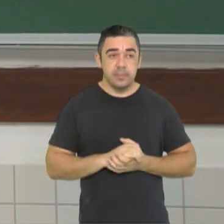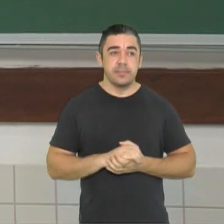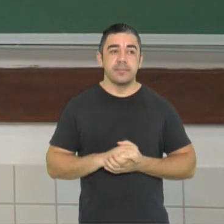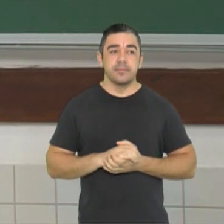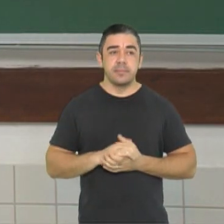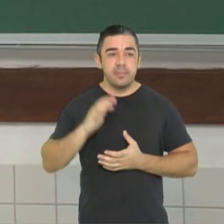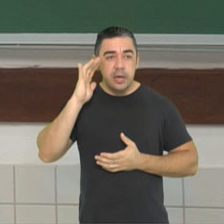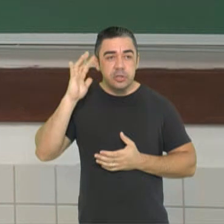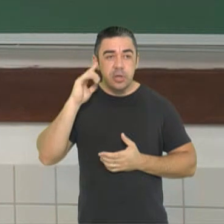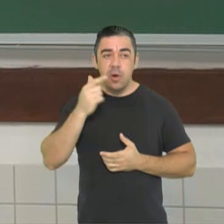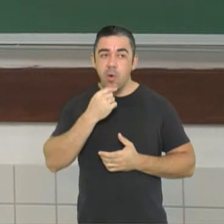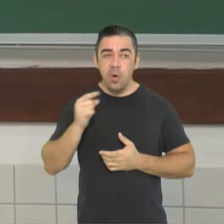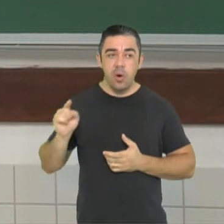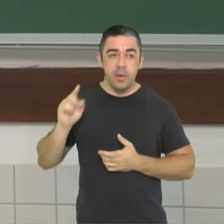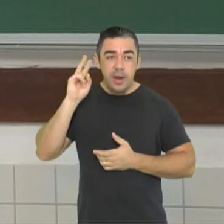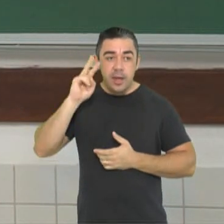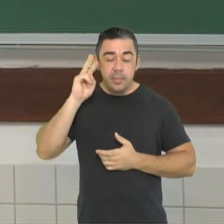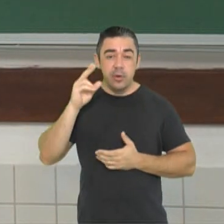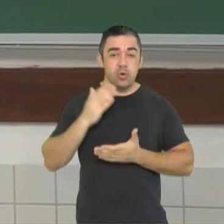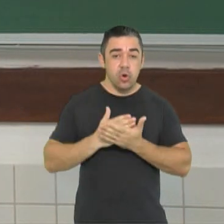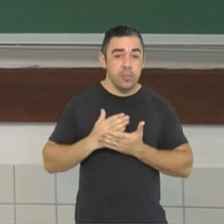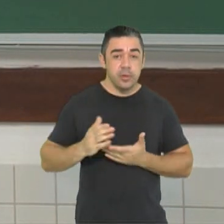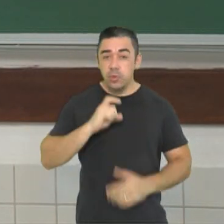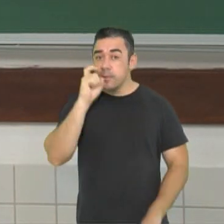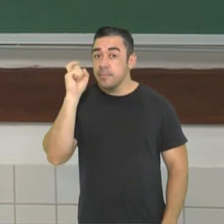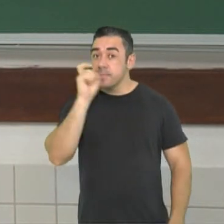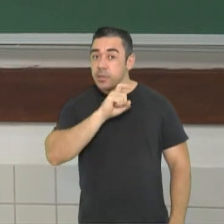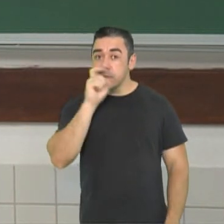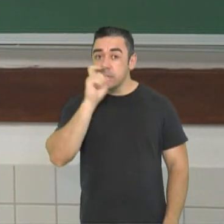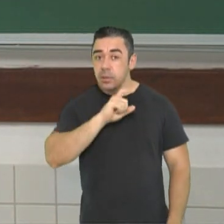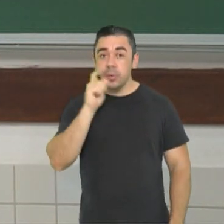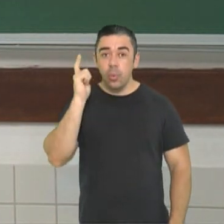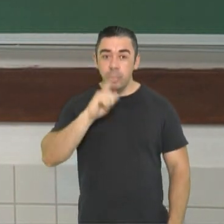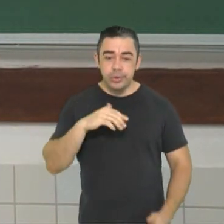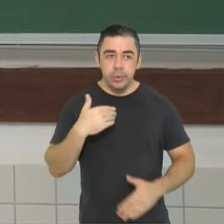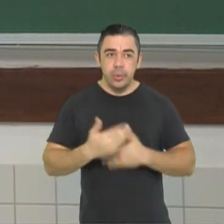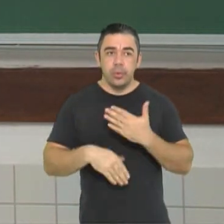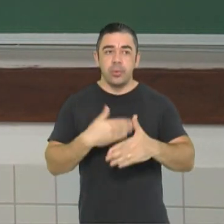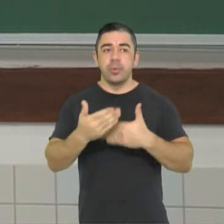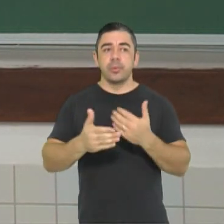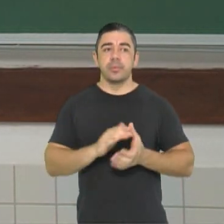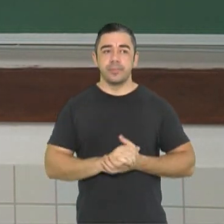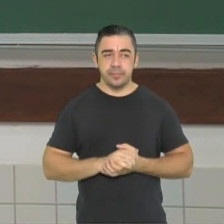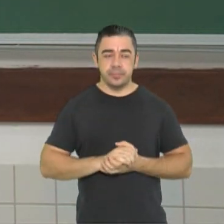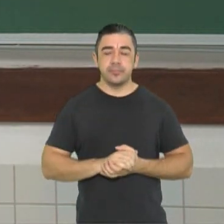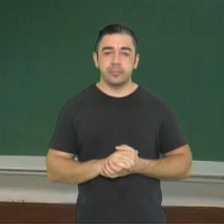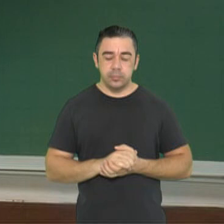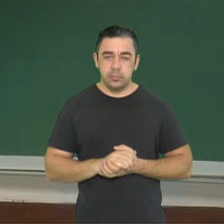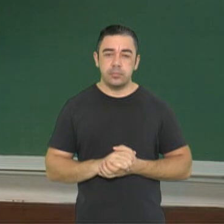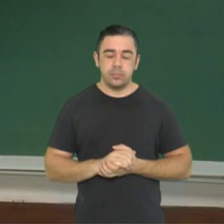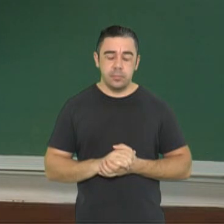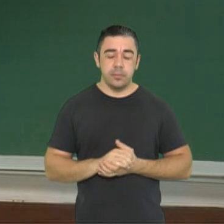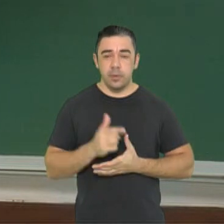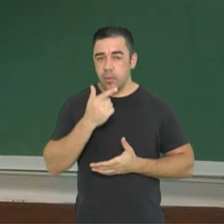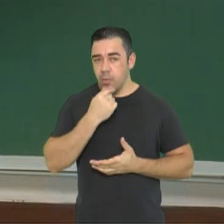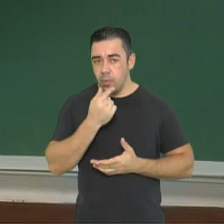vivendo, lembrando que ele começou de uma mentira. Certo? Ele começou de uma mentira e começou a ser ali